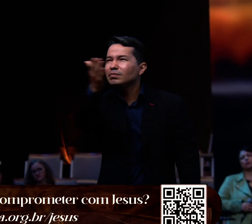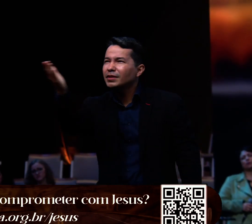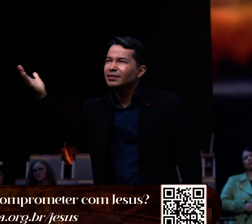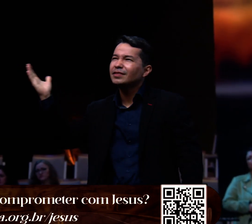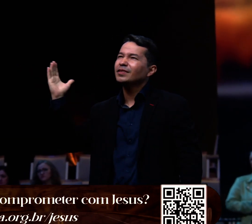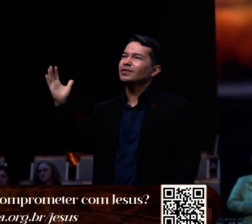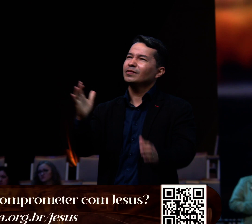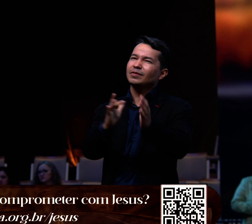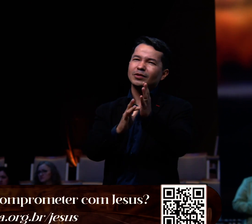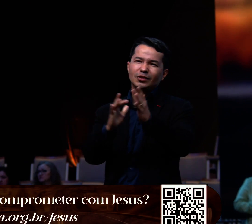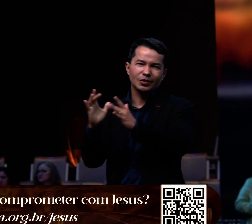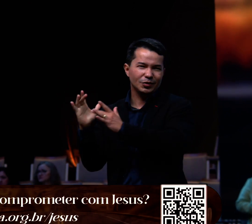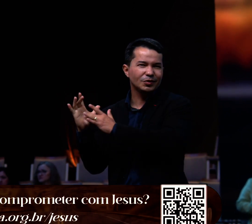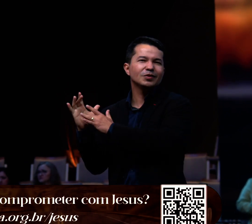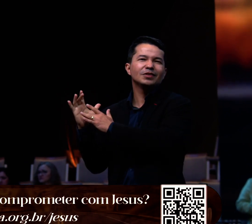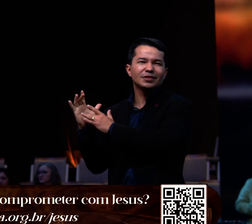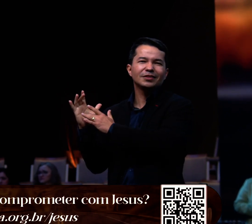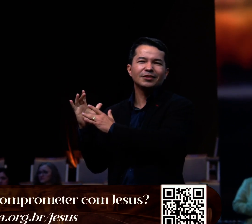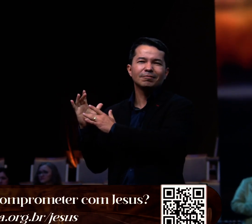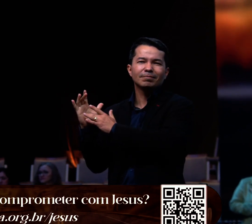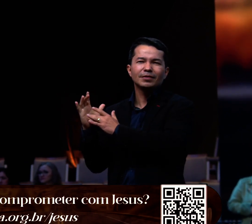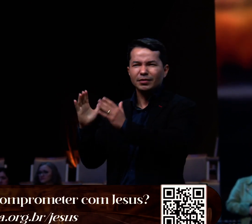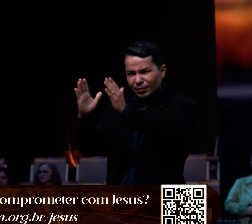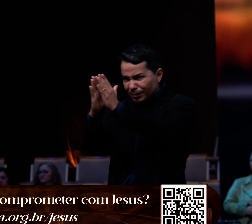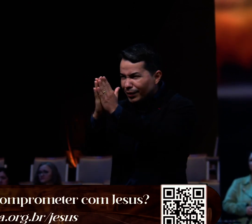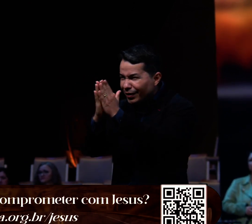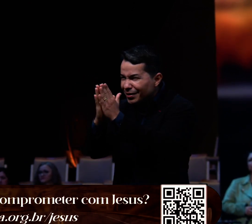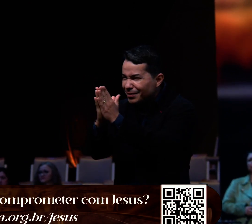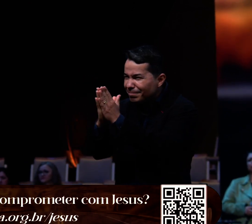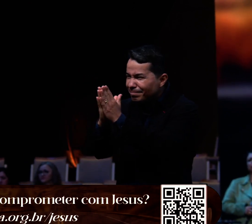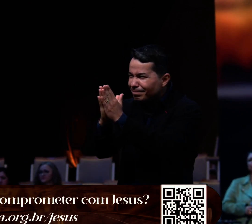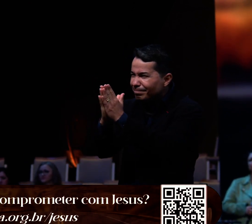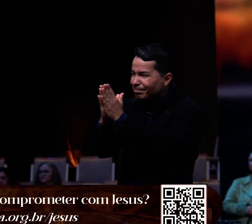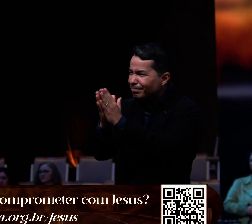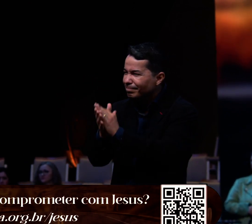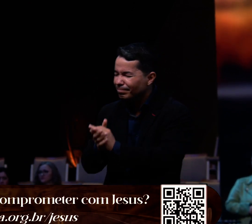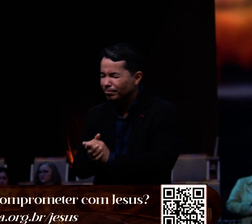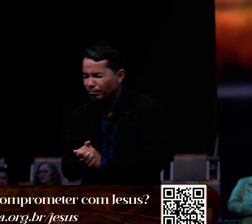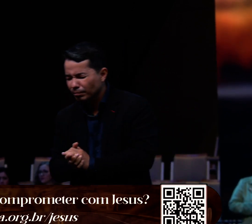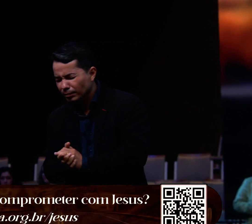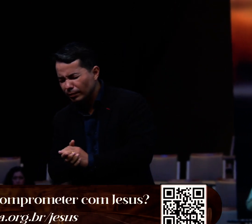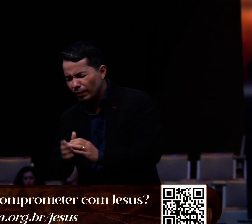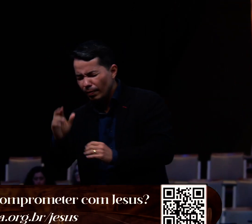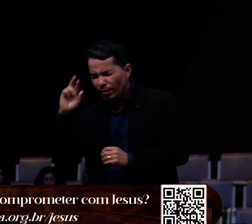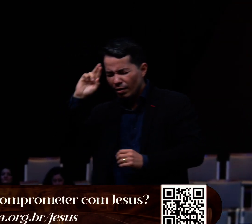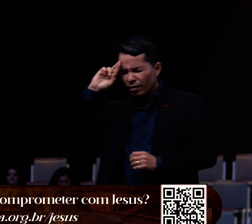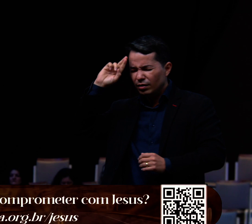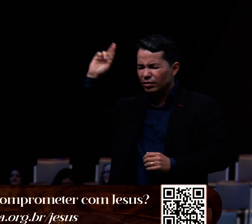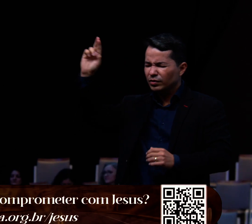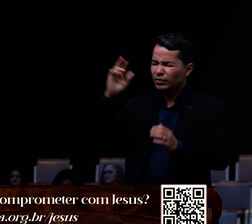Senhor e experimentar do perdão de Jesus na sua vida. Vou orar nesse momento.